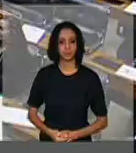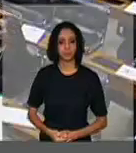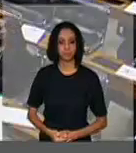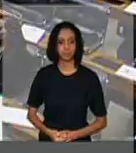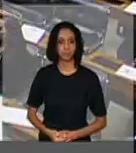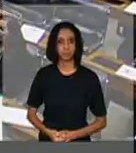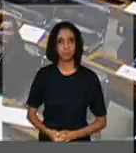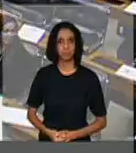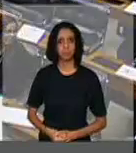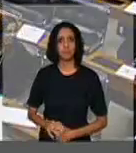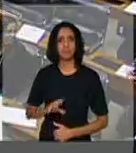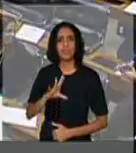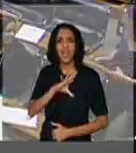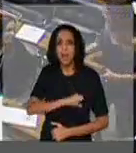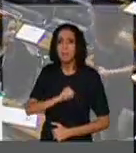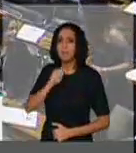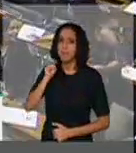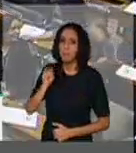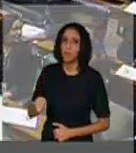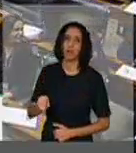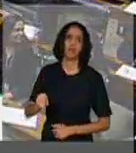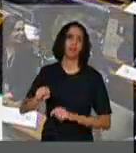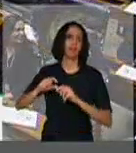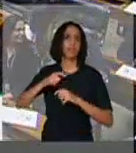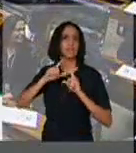Amamos a Israel.